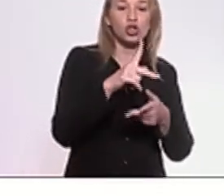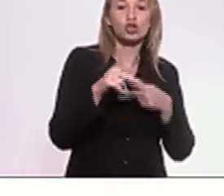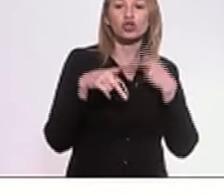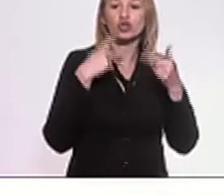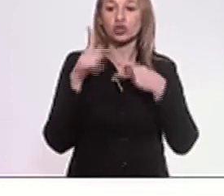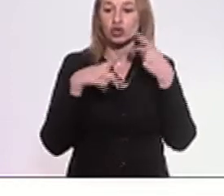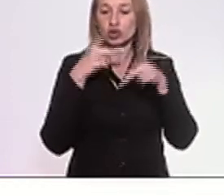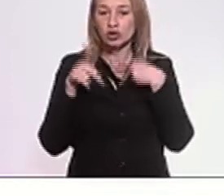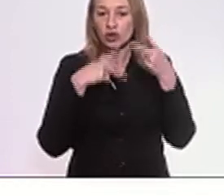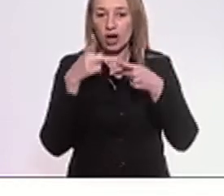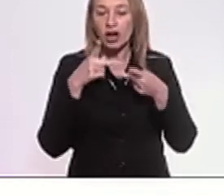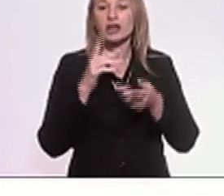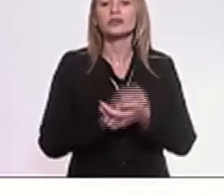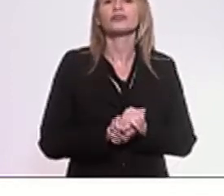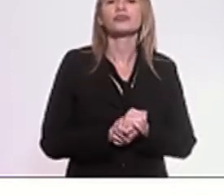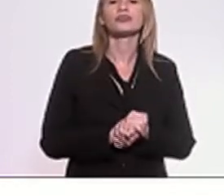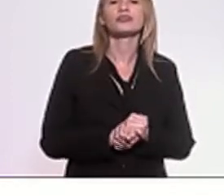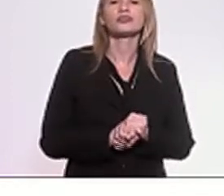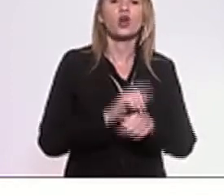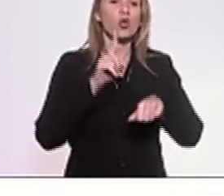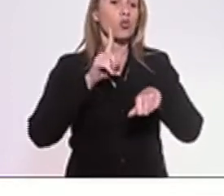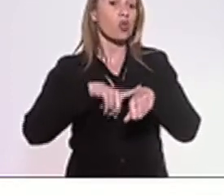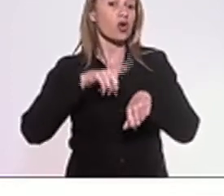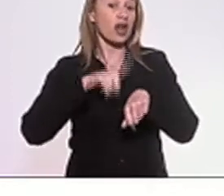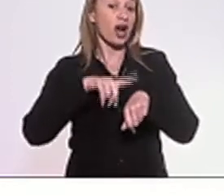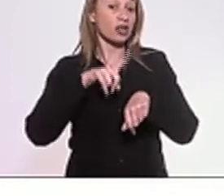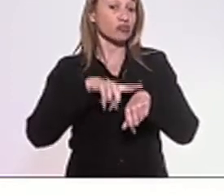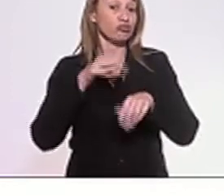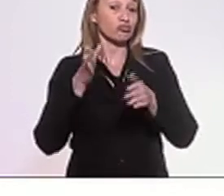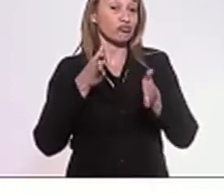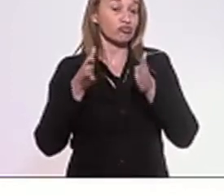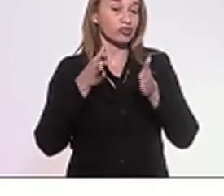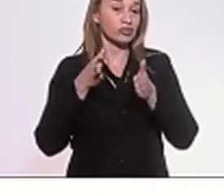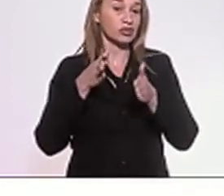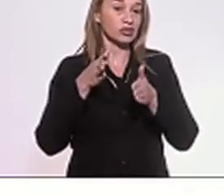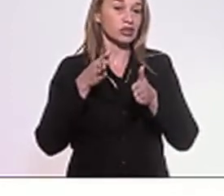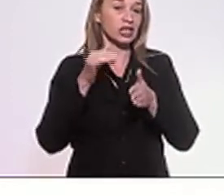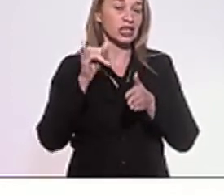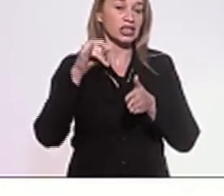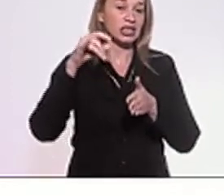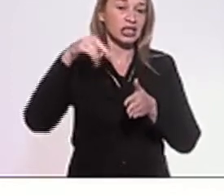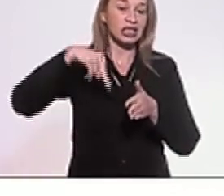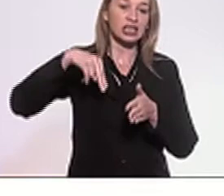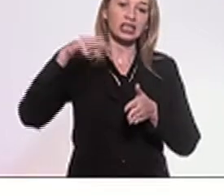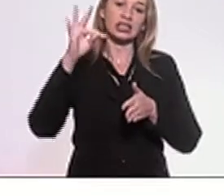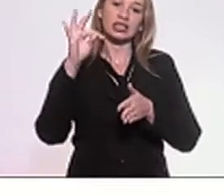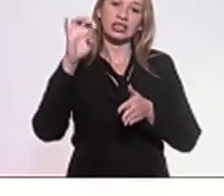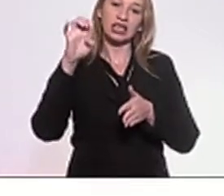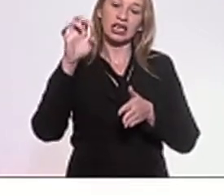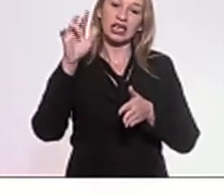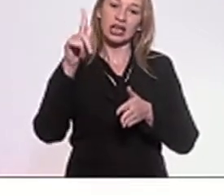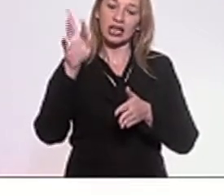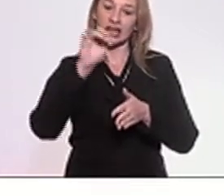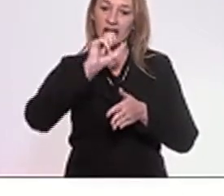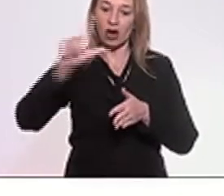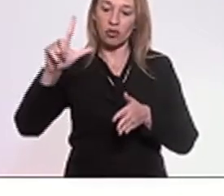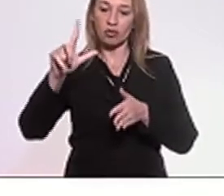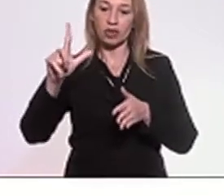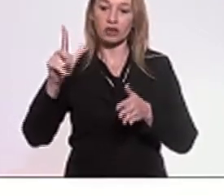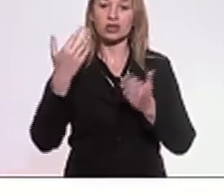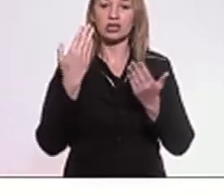suas proposições o horário integral para os alunos. Nessas escolas que o governo